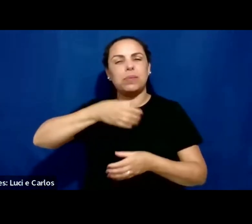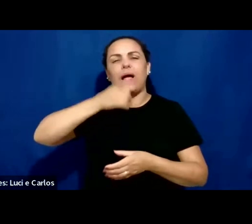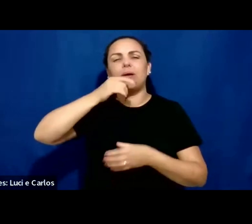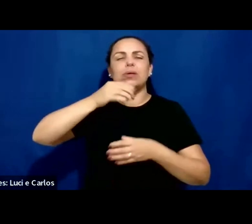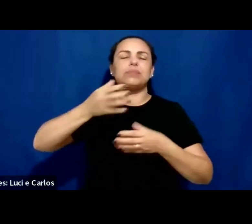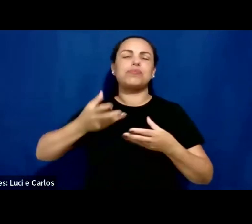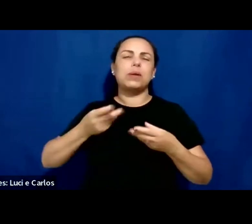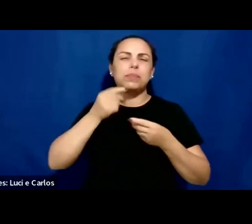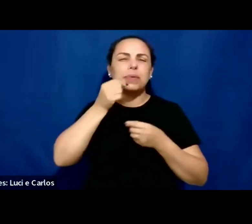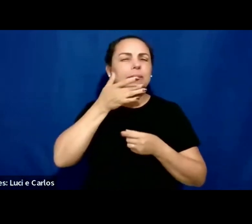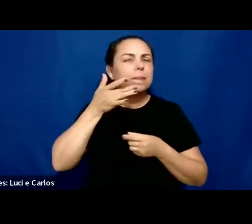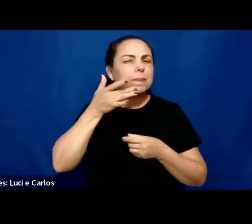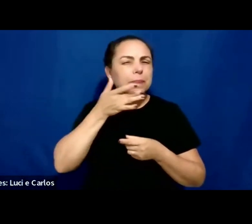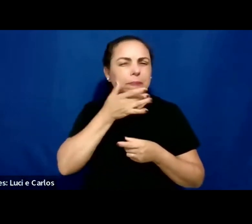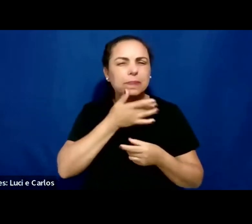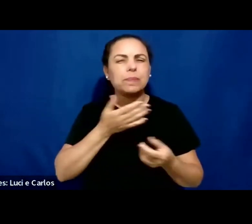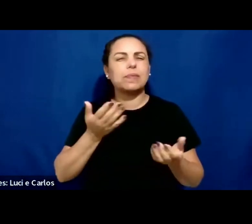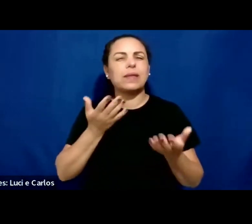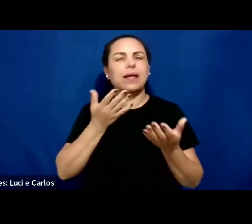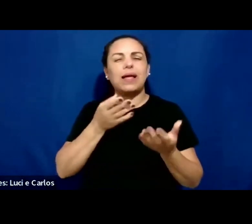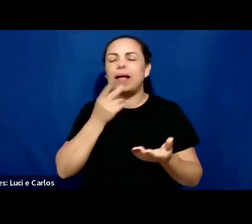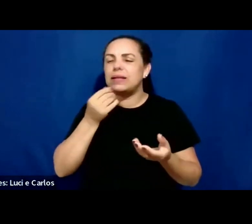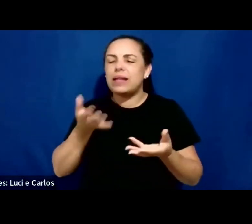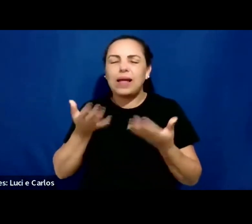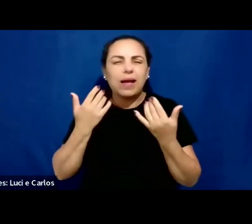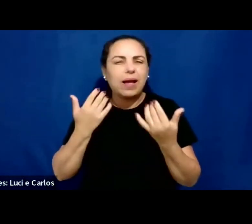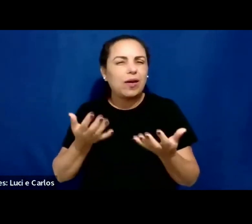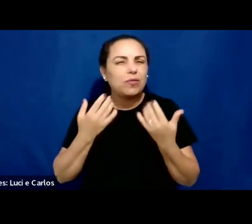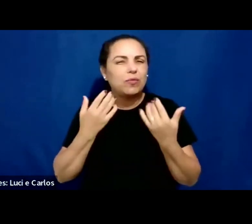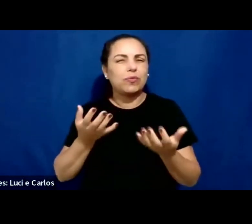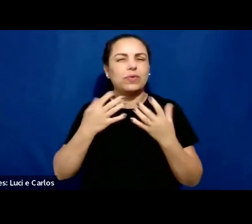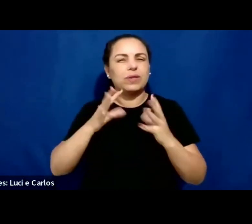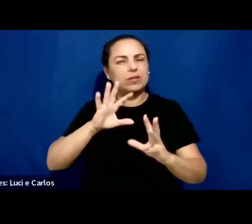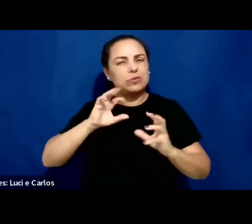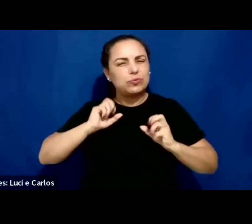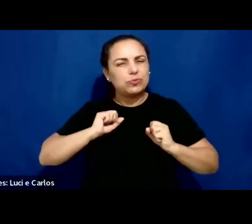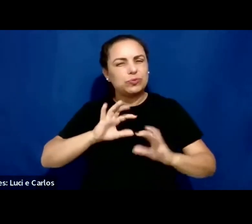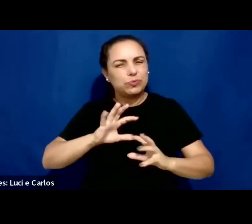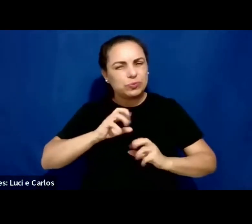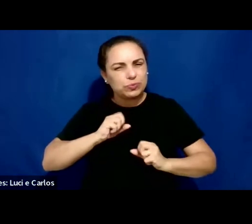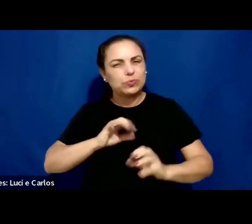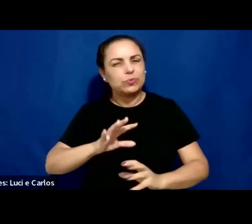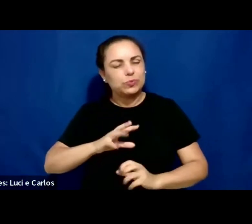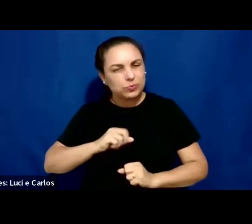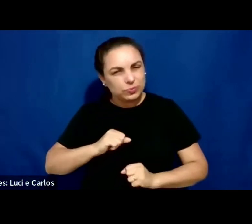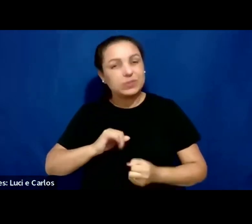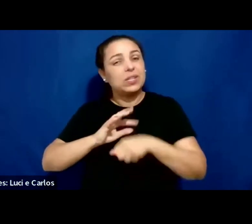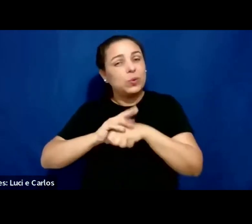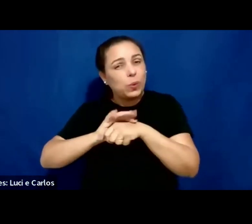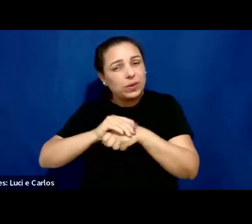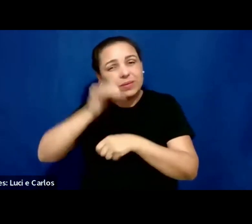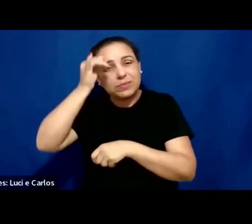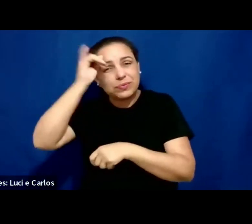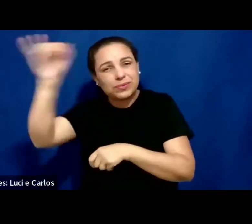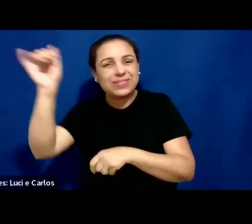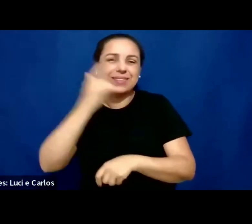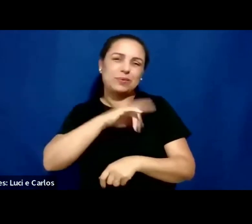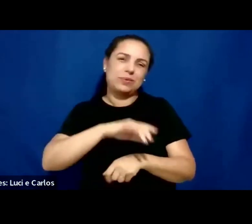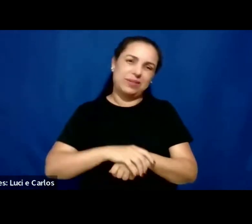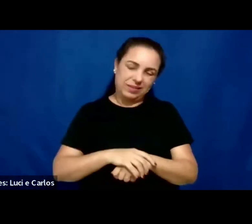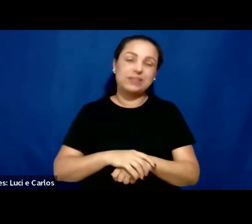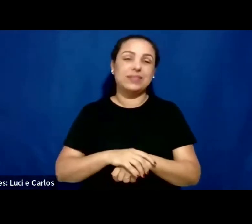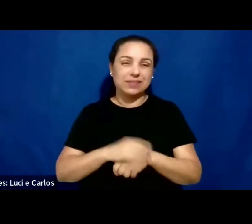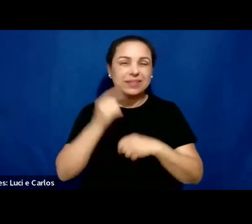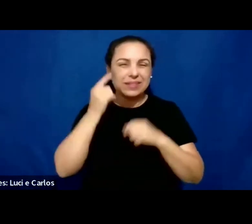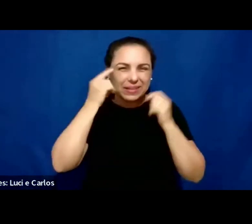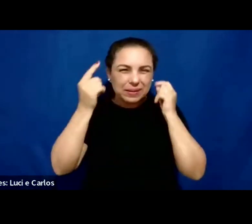água de qualidade, uma água viva, né? Nós vimos aí no início a diferença das águas, tá certo?